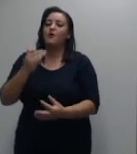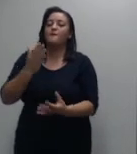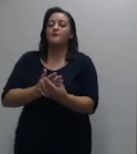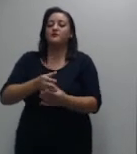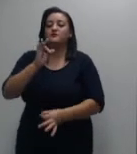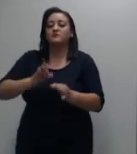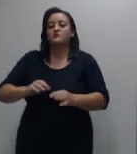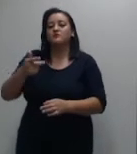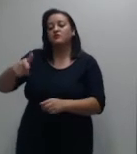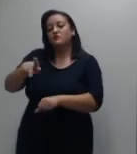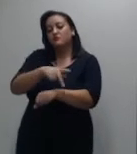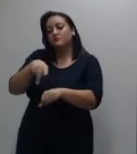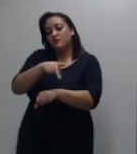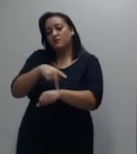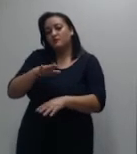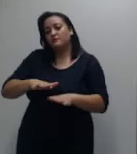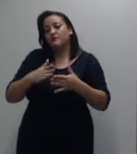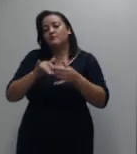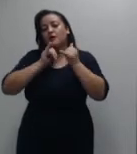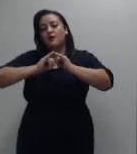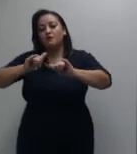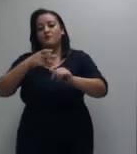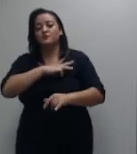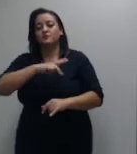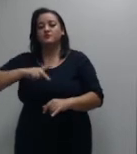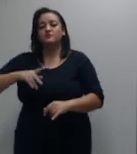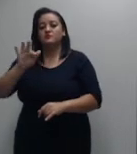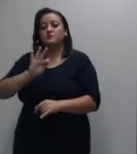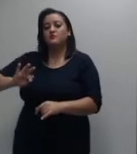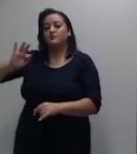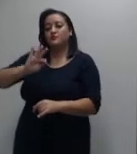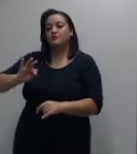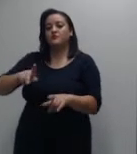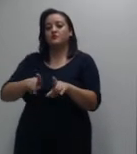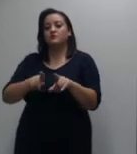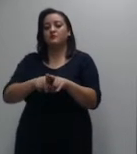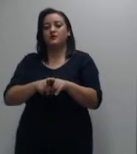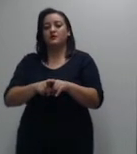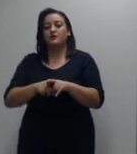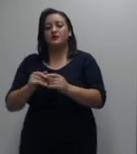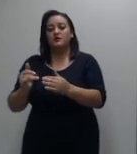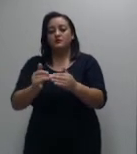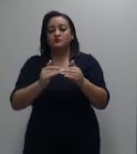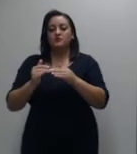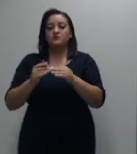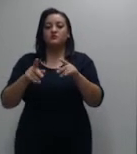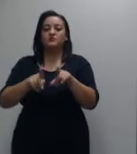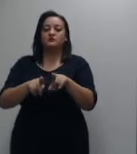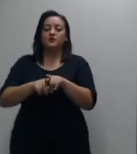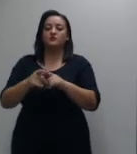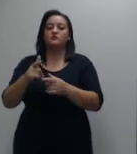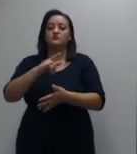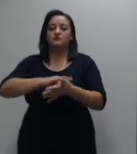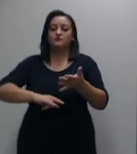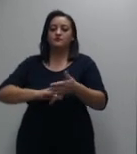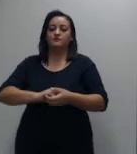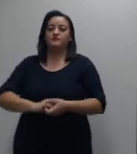temática é oportuno transcrever a manifestação do Ministério Público Federal do estoque os outros consta do parecer folhas